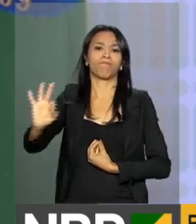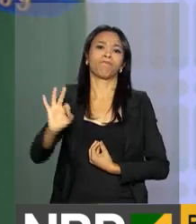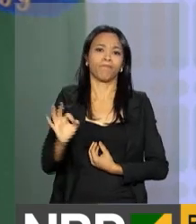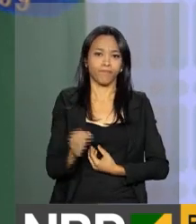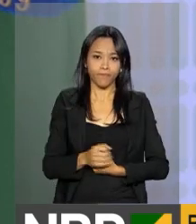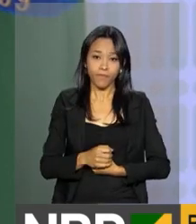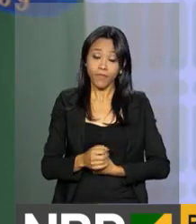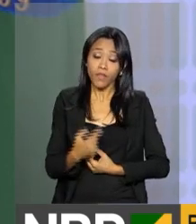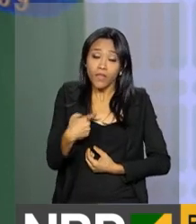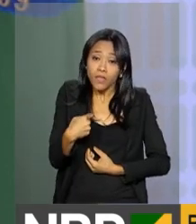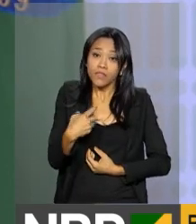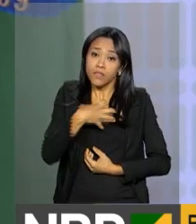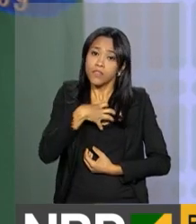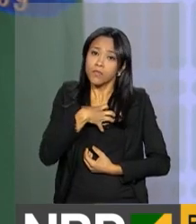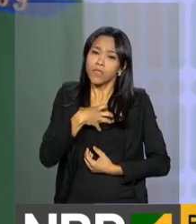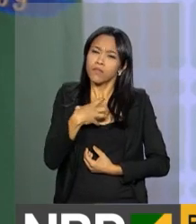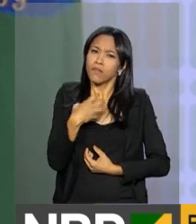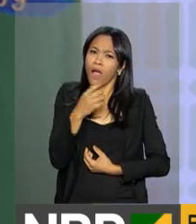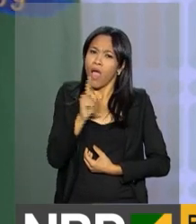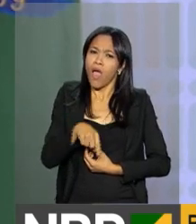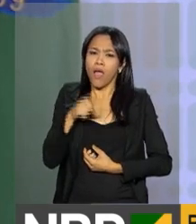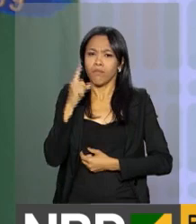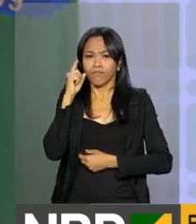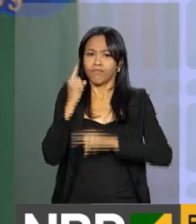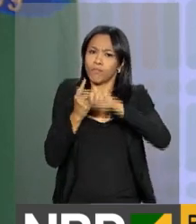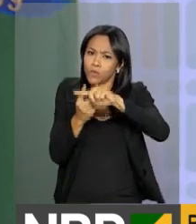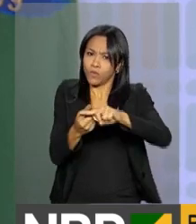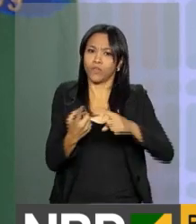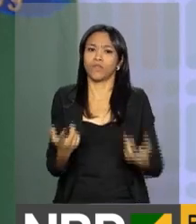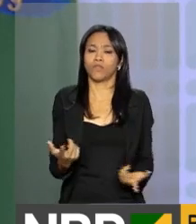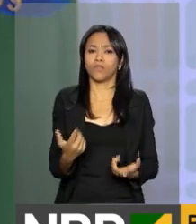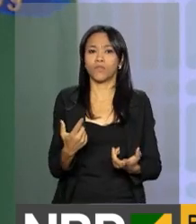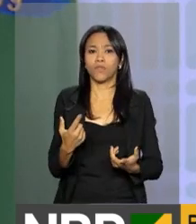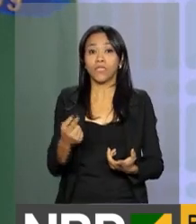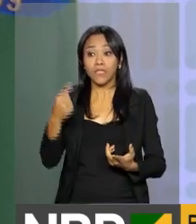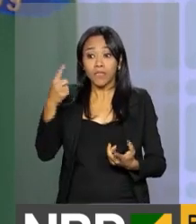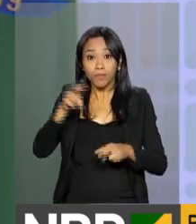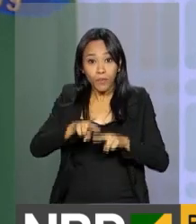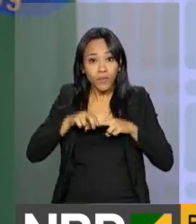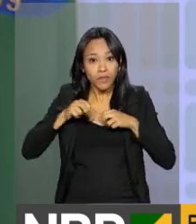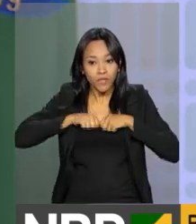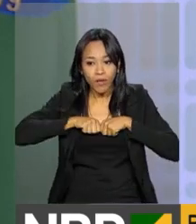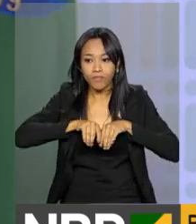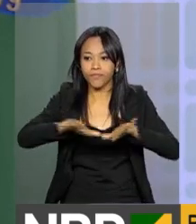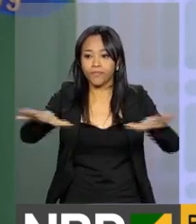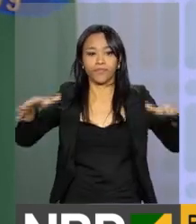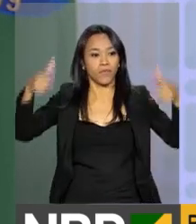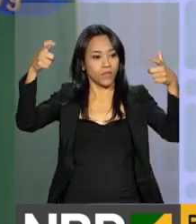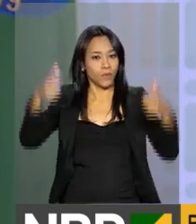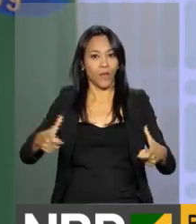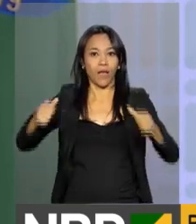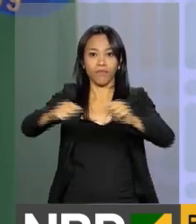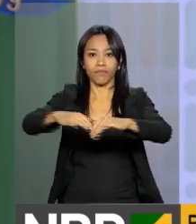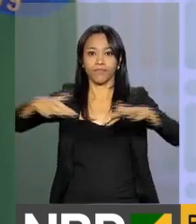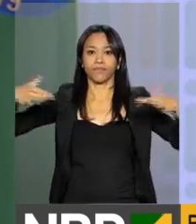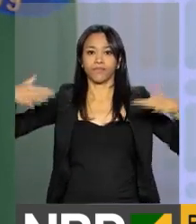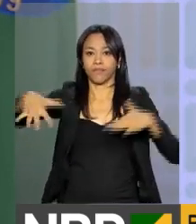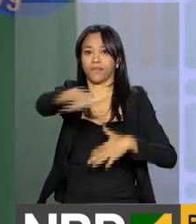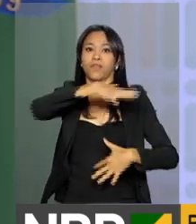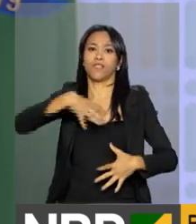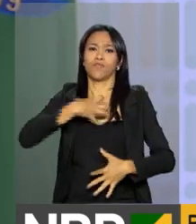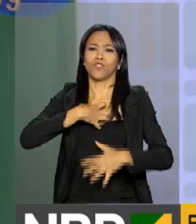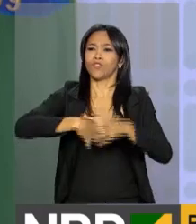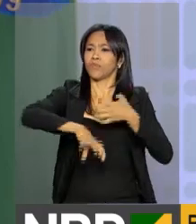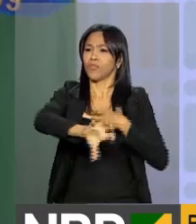sentimento, né, muito positivo, é que inundou esta sala. E, portanto, eu quero registrar este fato,